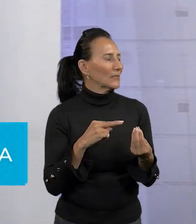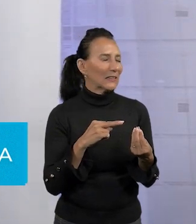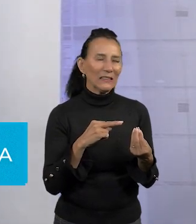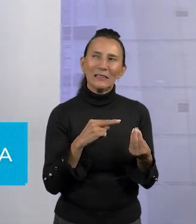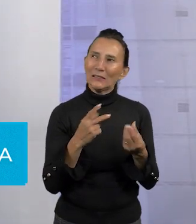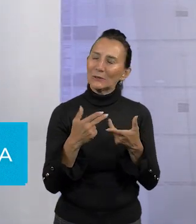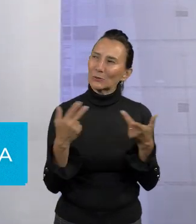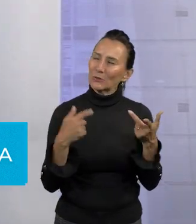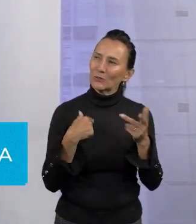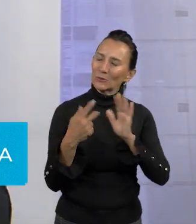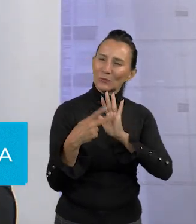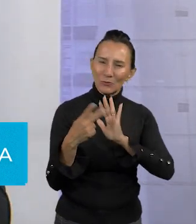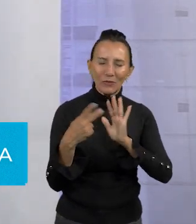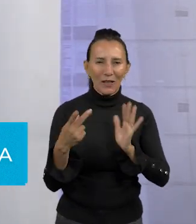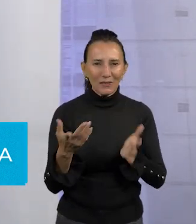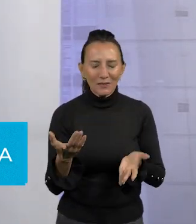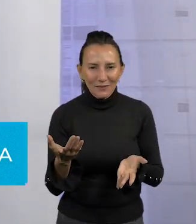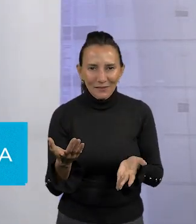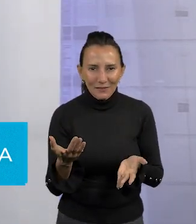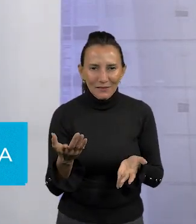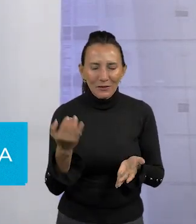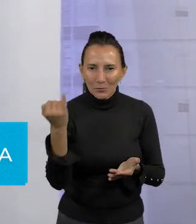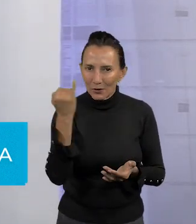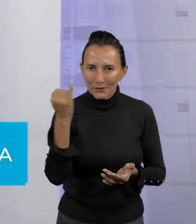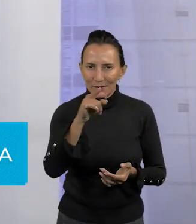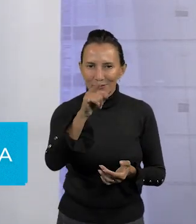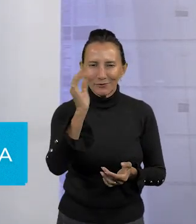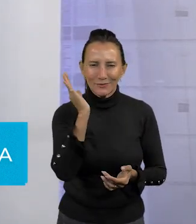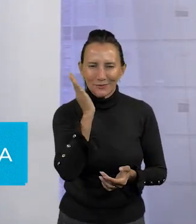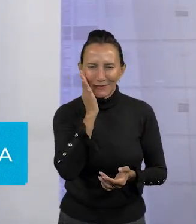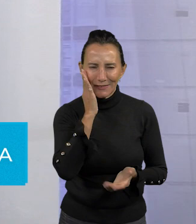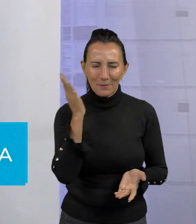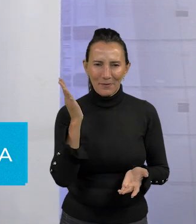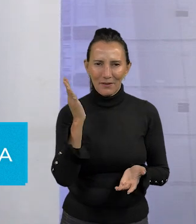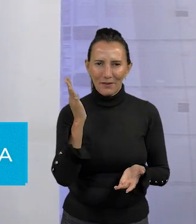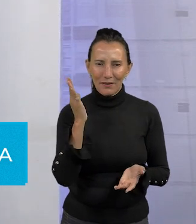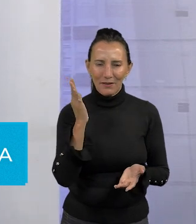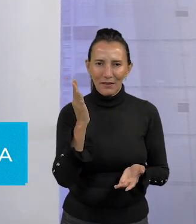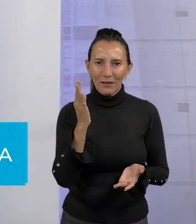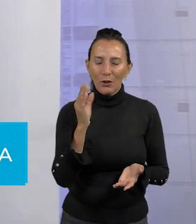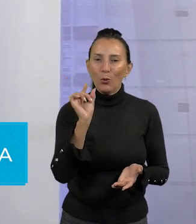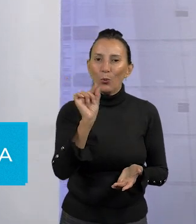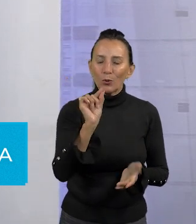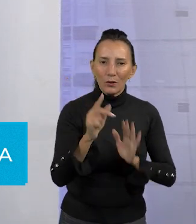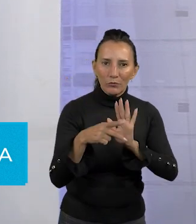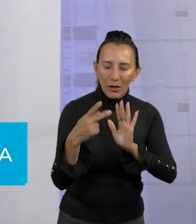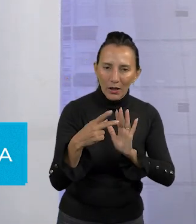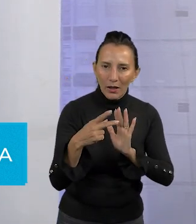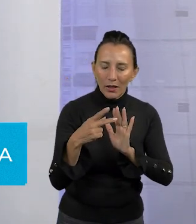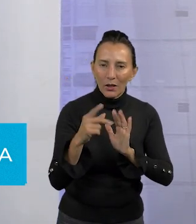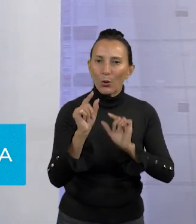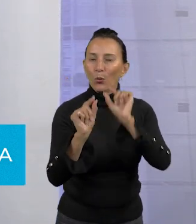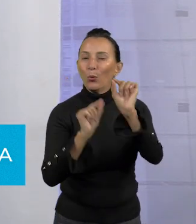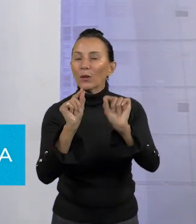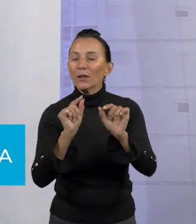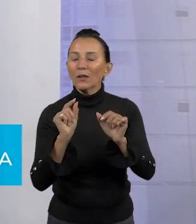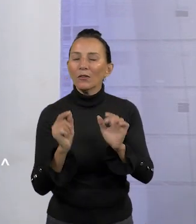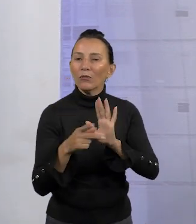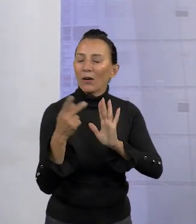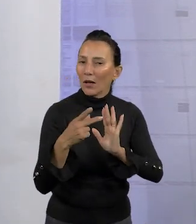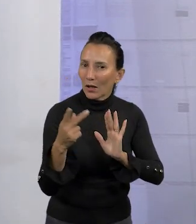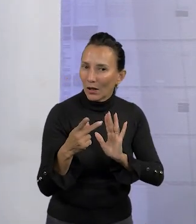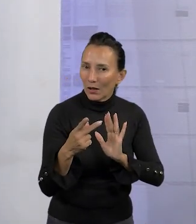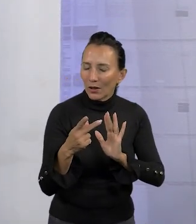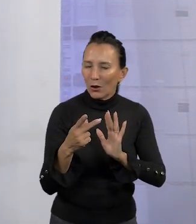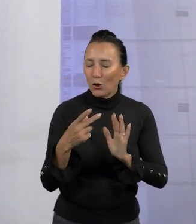falando ok é importante você saber o que falar quando falar onde falar com quem falar a